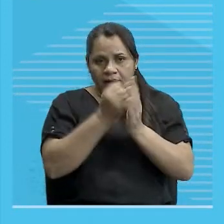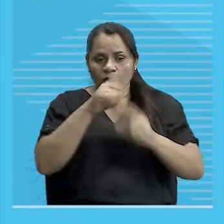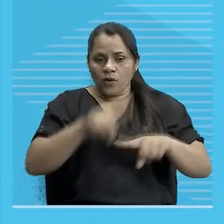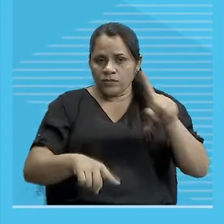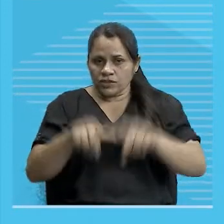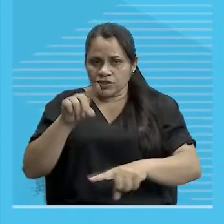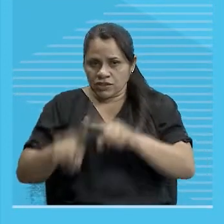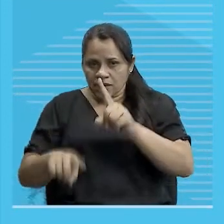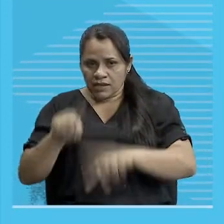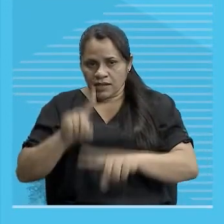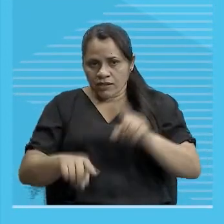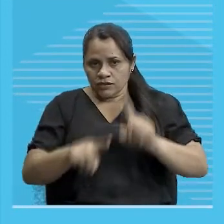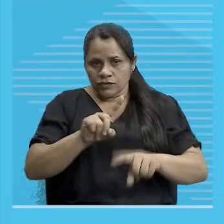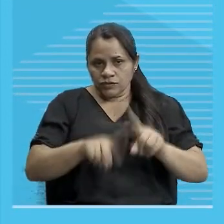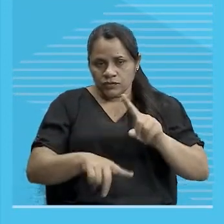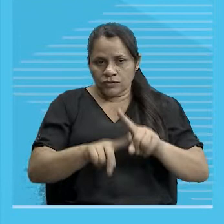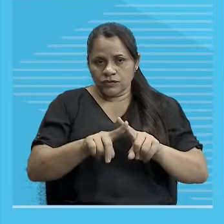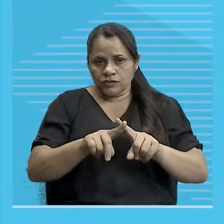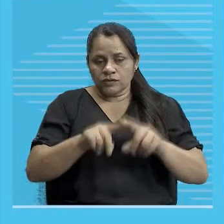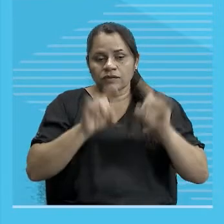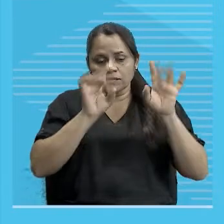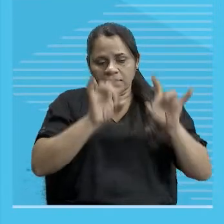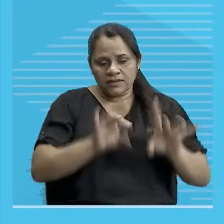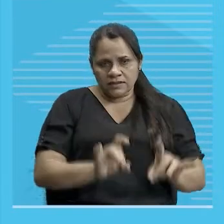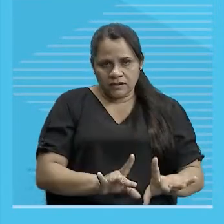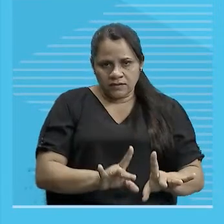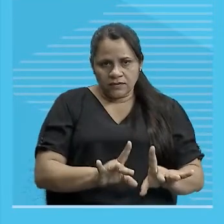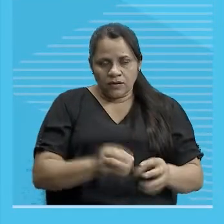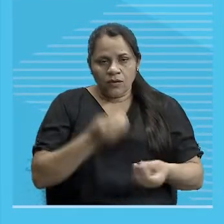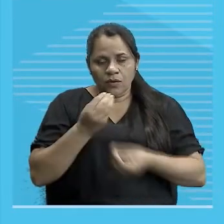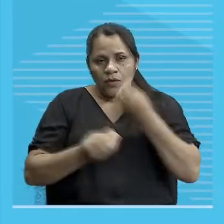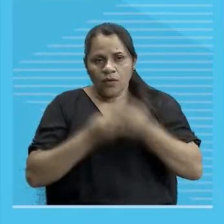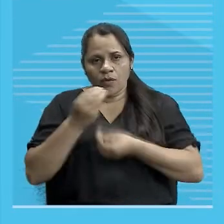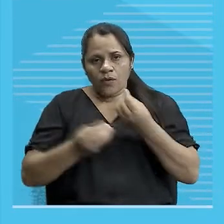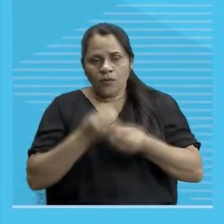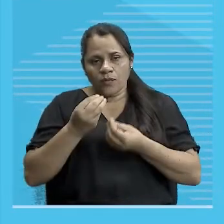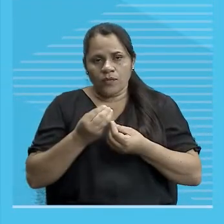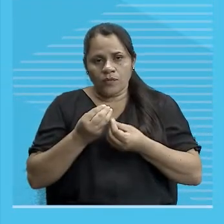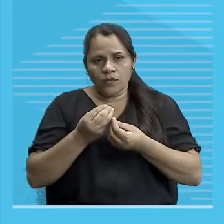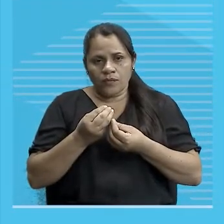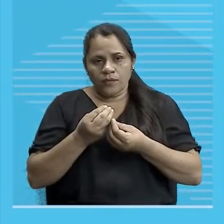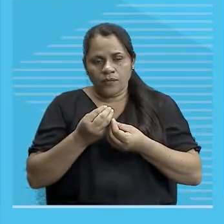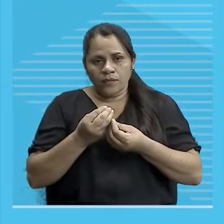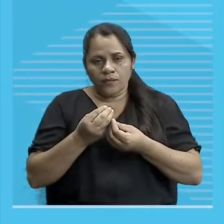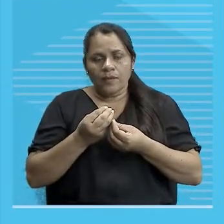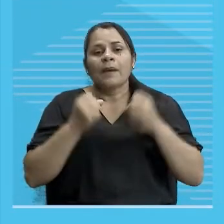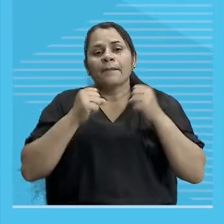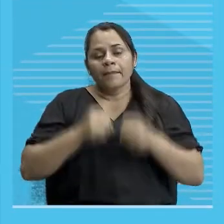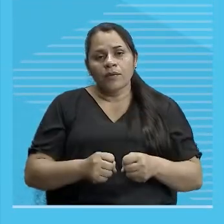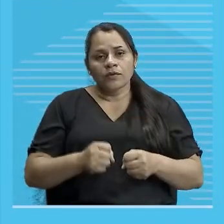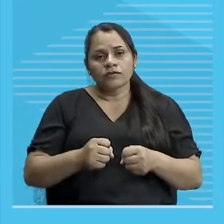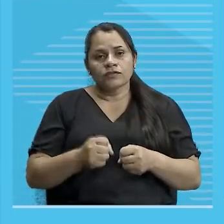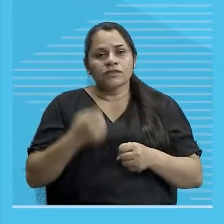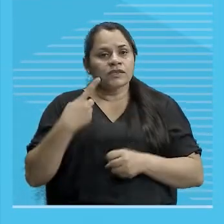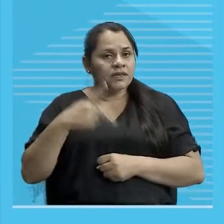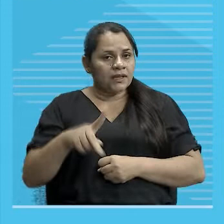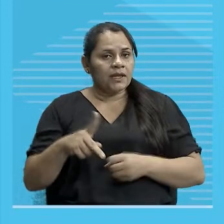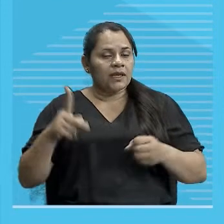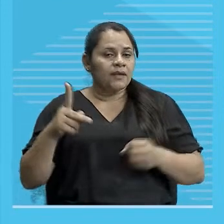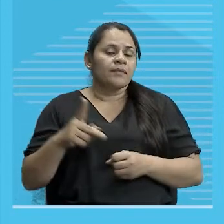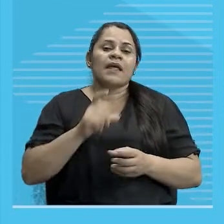Então, eu tenho que ter esse contexto. Ó, o substantivo precisa ter uma especificação, pode dar ideia de